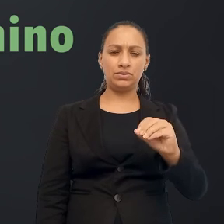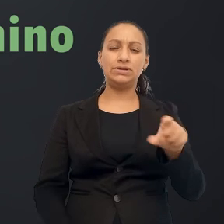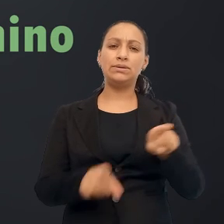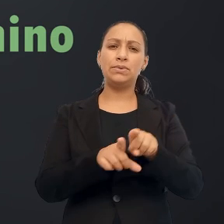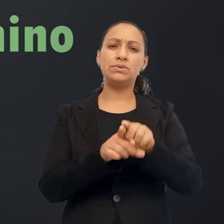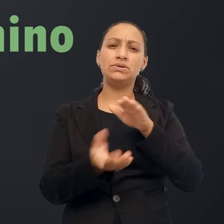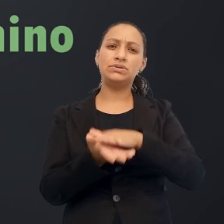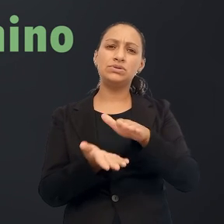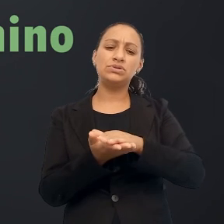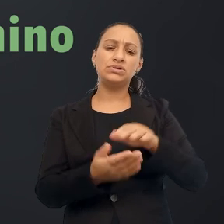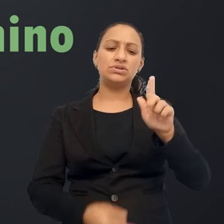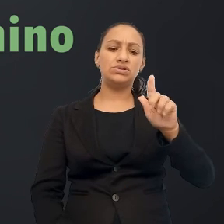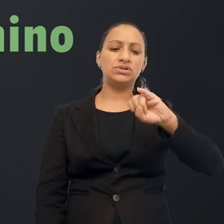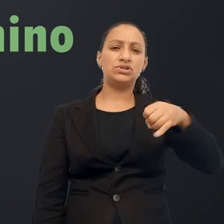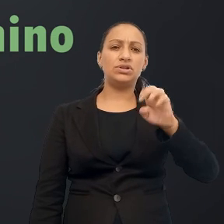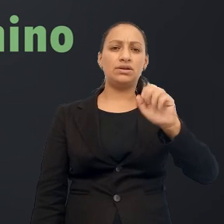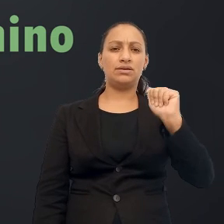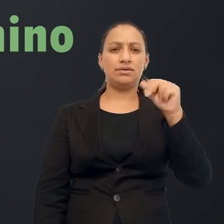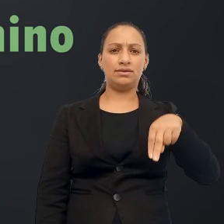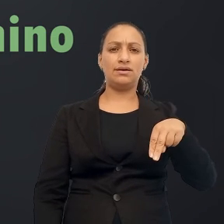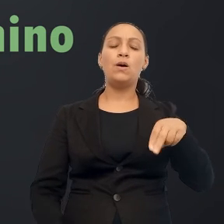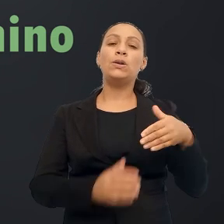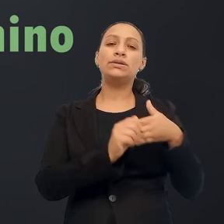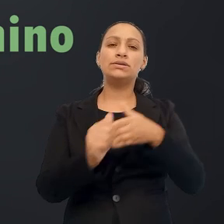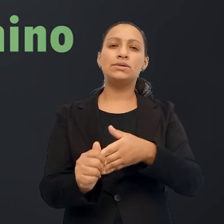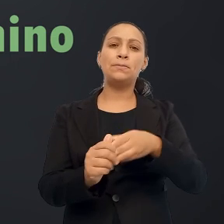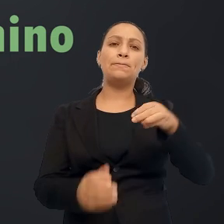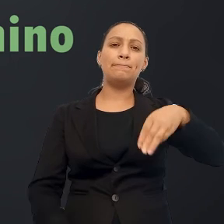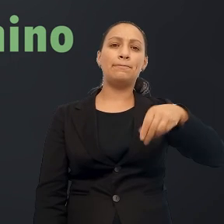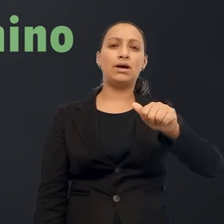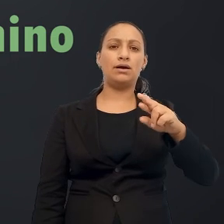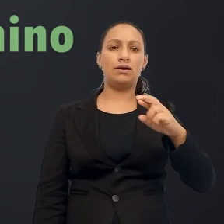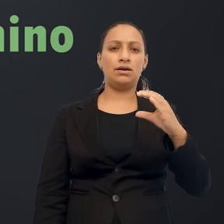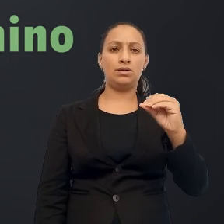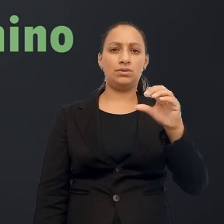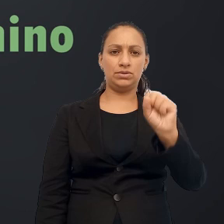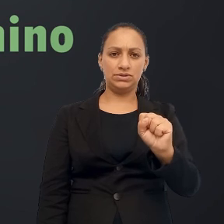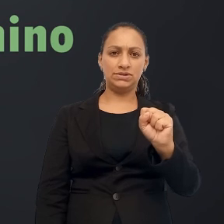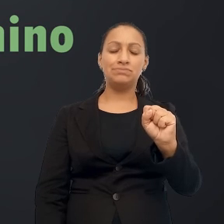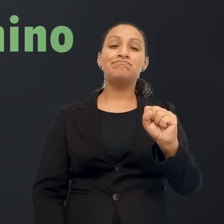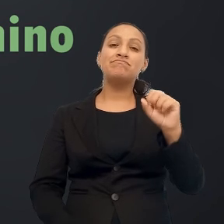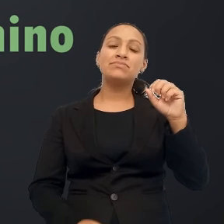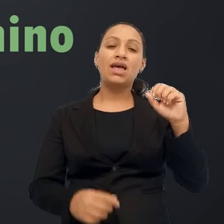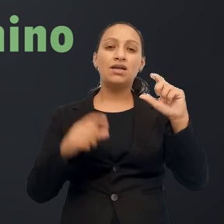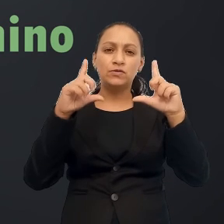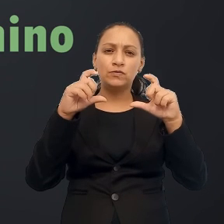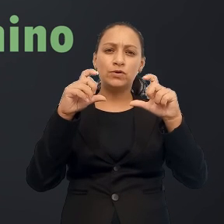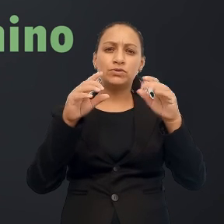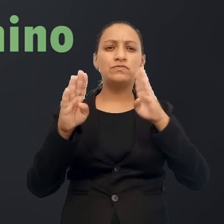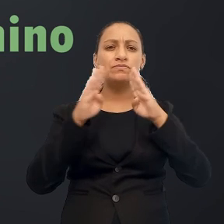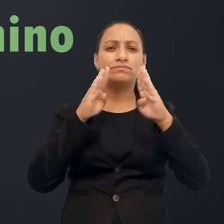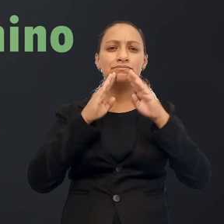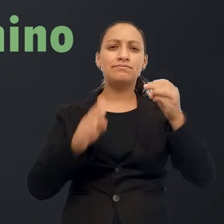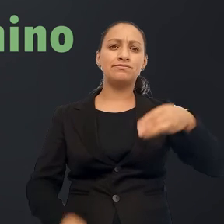A orientação é do professor Marcos Santuário e as imagens para o Facebook são de Marcelo Dornelles.